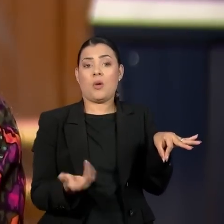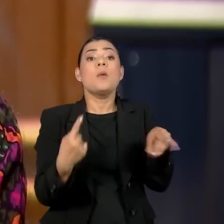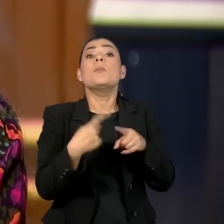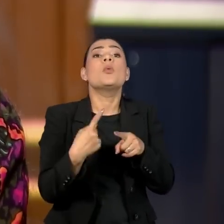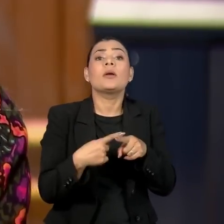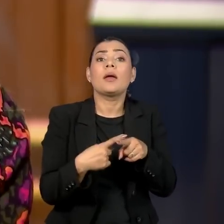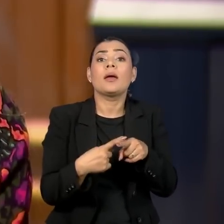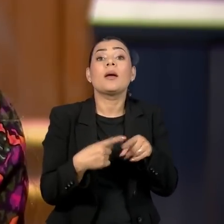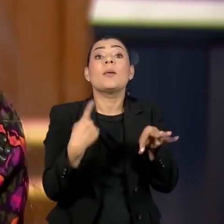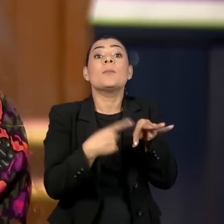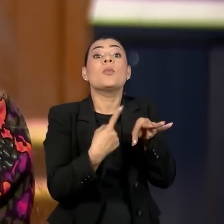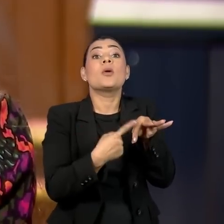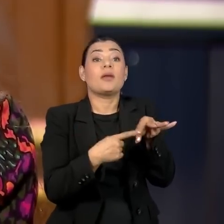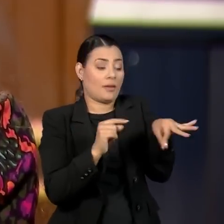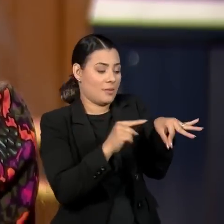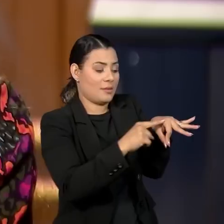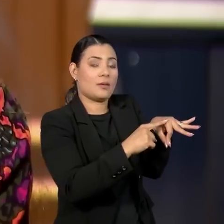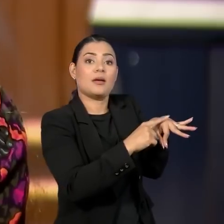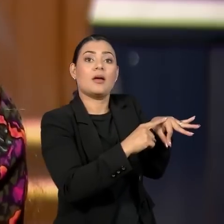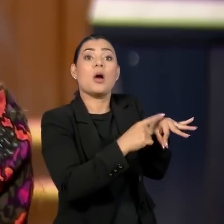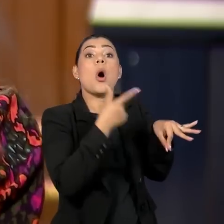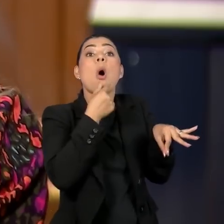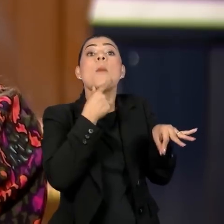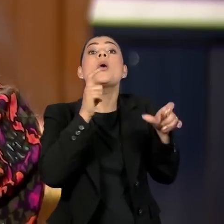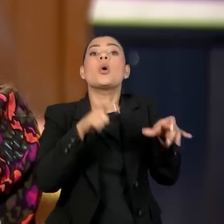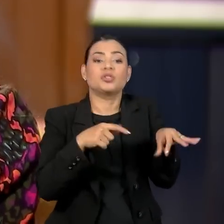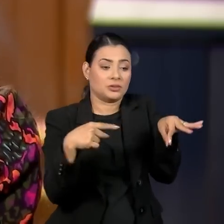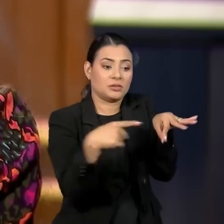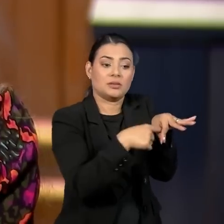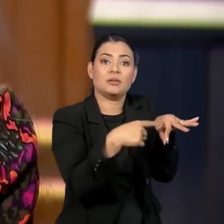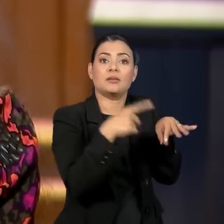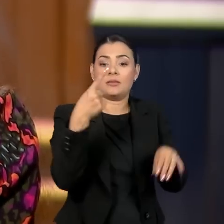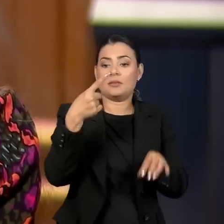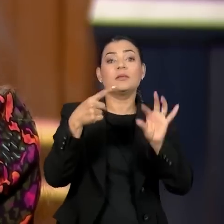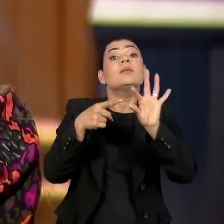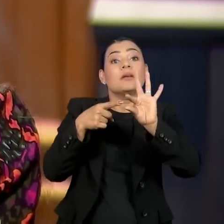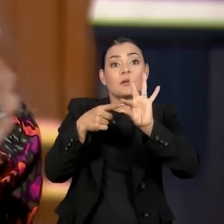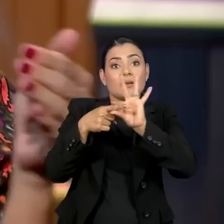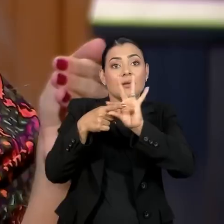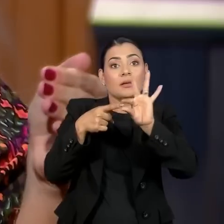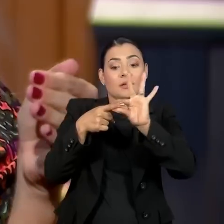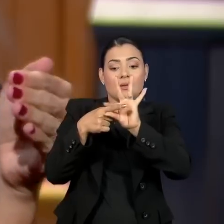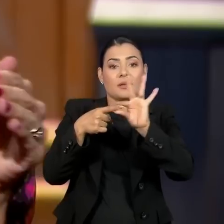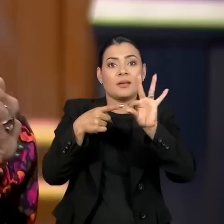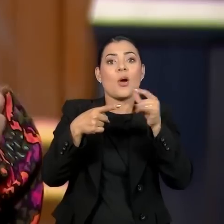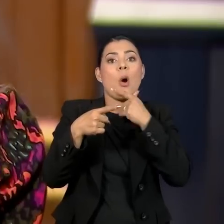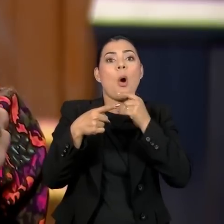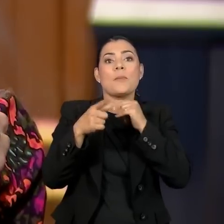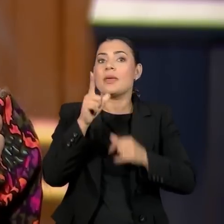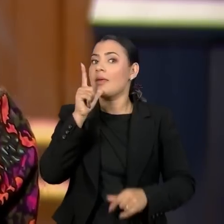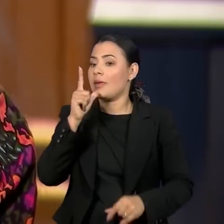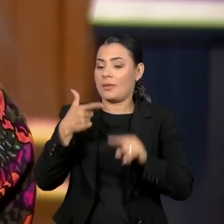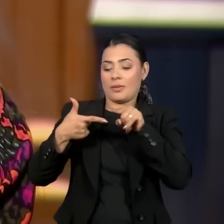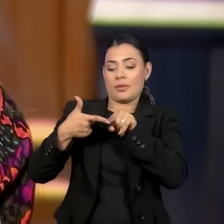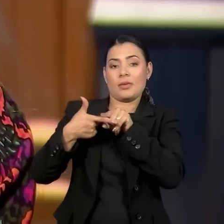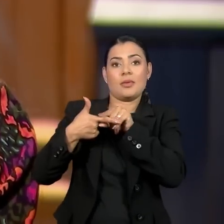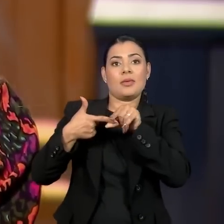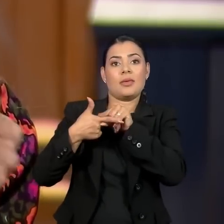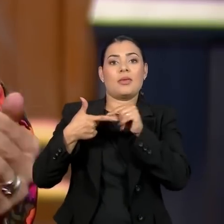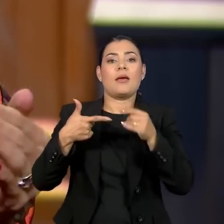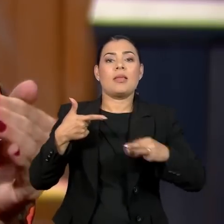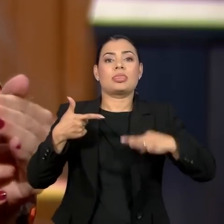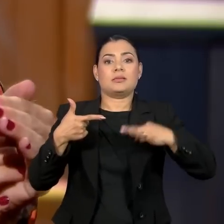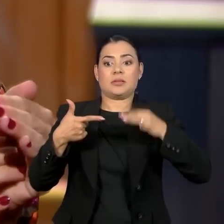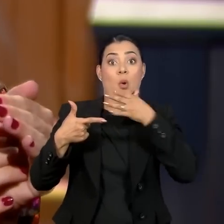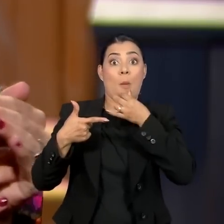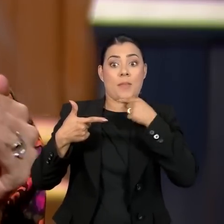esse movimento? Porque o clitóris do homem é literalmente a glande do pênis. Então, quando ele chega no fundo do canal vaginal, quando